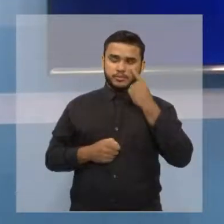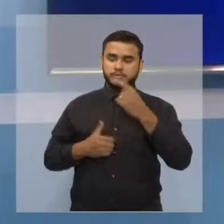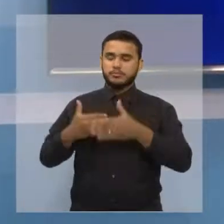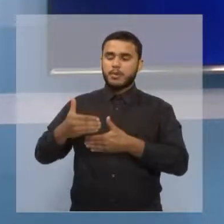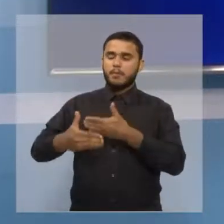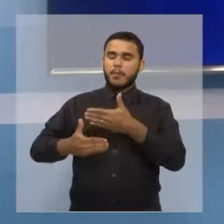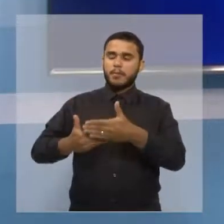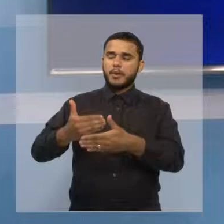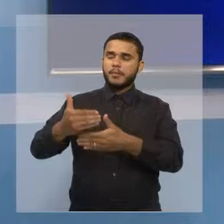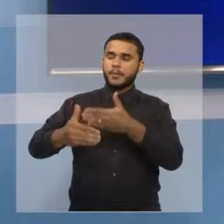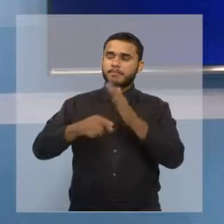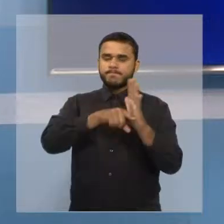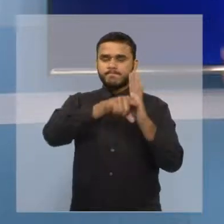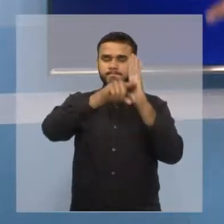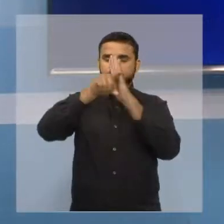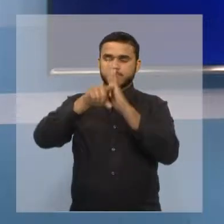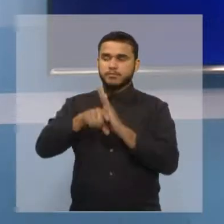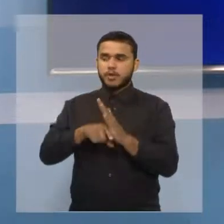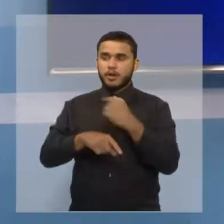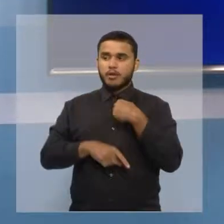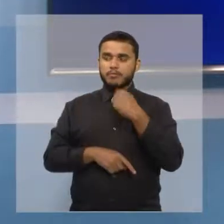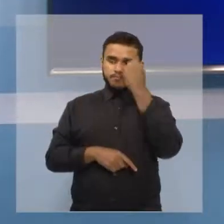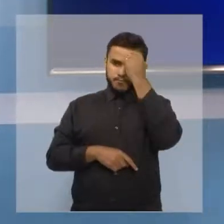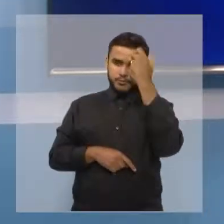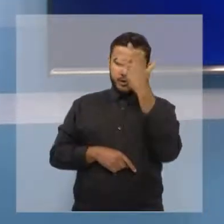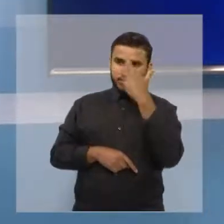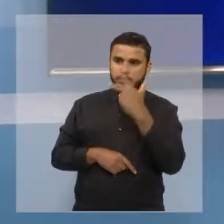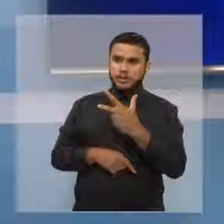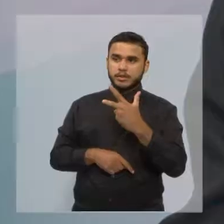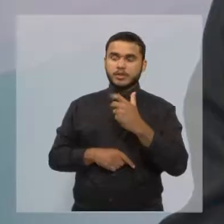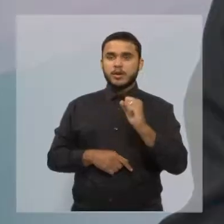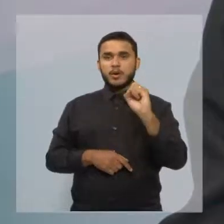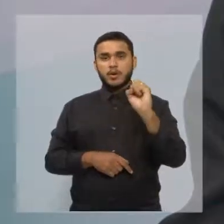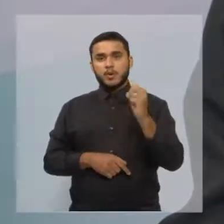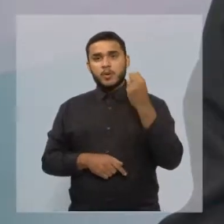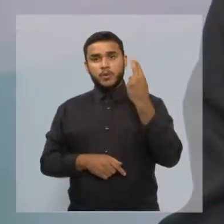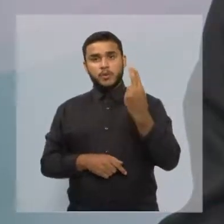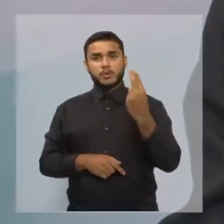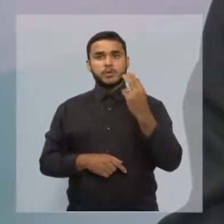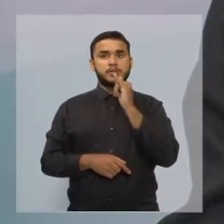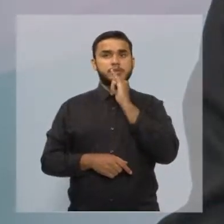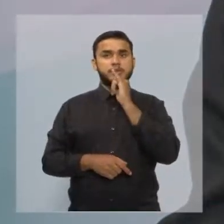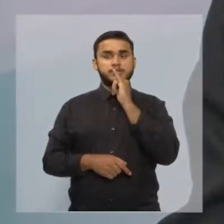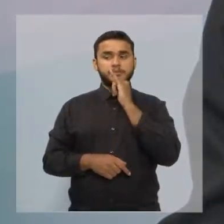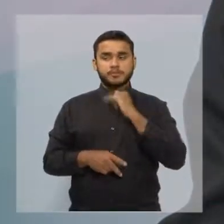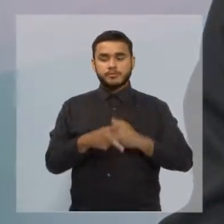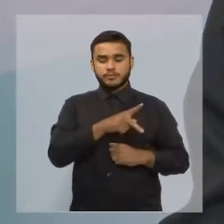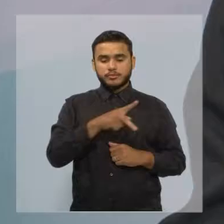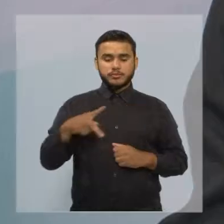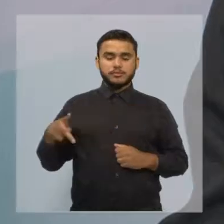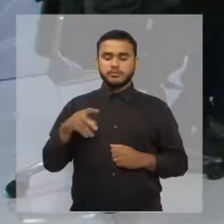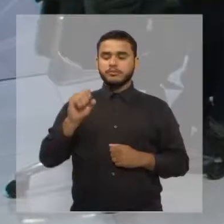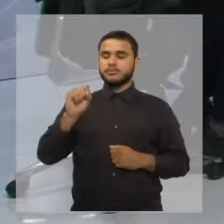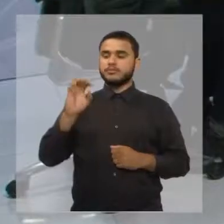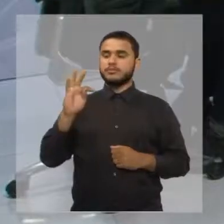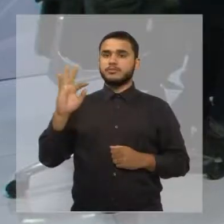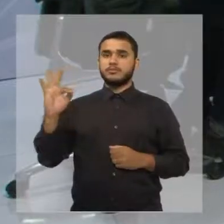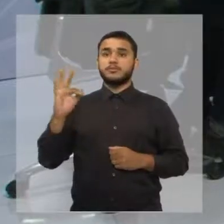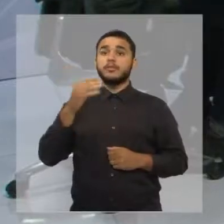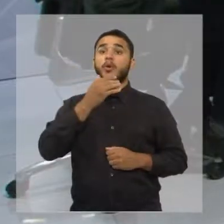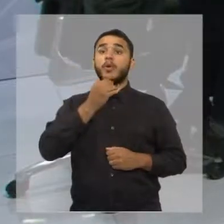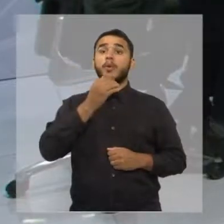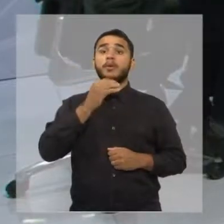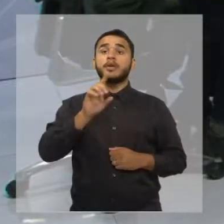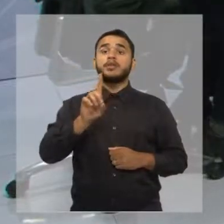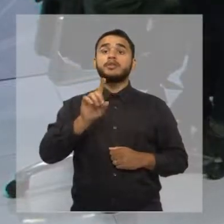já em curso, sabidamente reclamada pela sociedade, divulgada, como fez recentemente o presidente do STF, o ministro